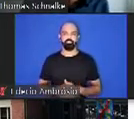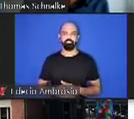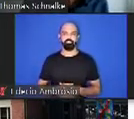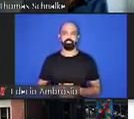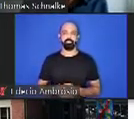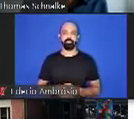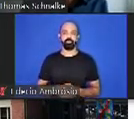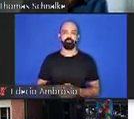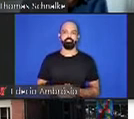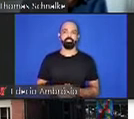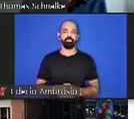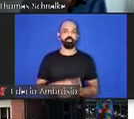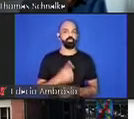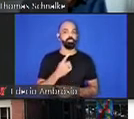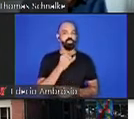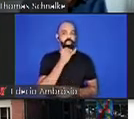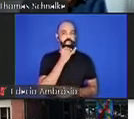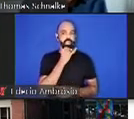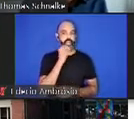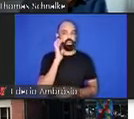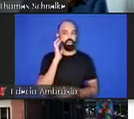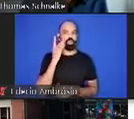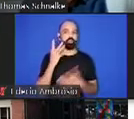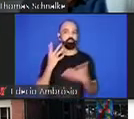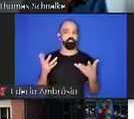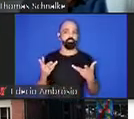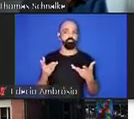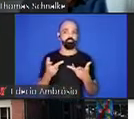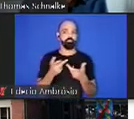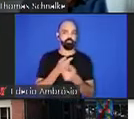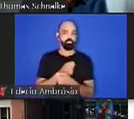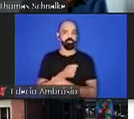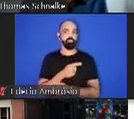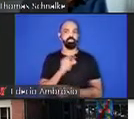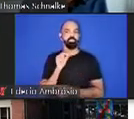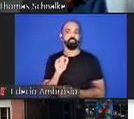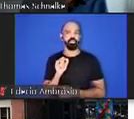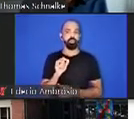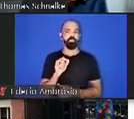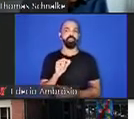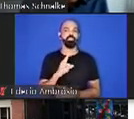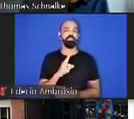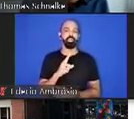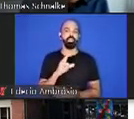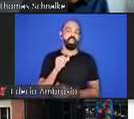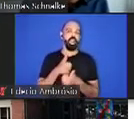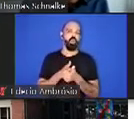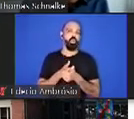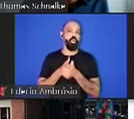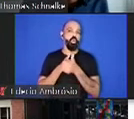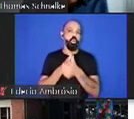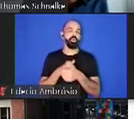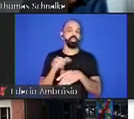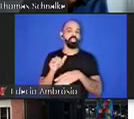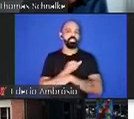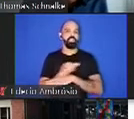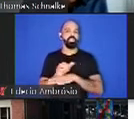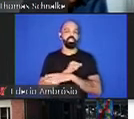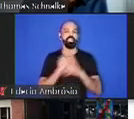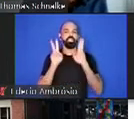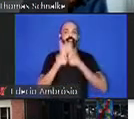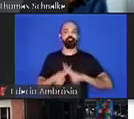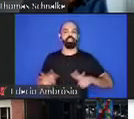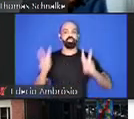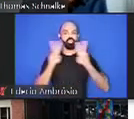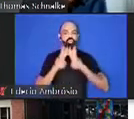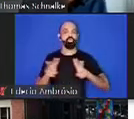Um exemplo que eu acho fascinante em acompanhar as estratégias visuais da